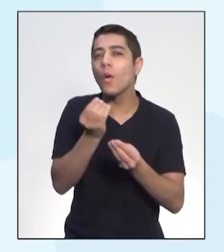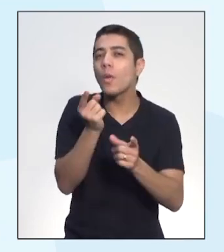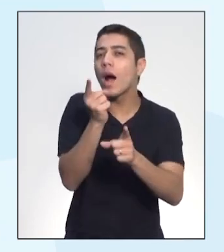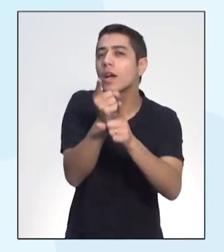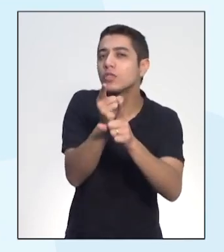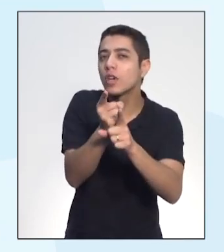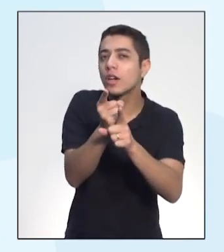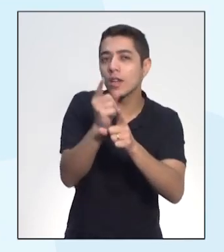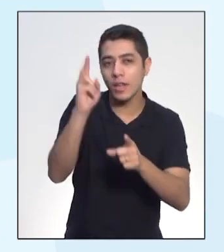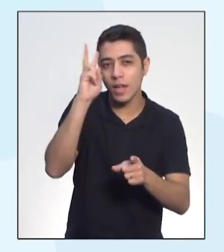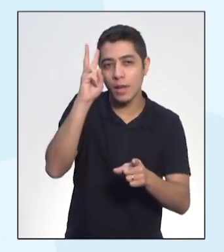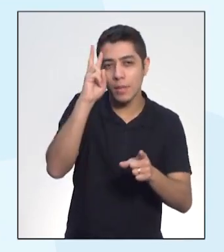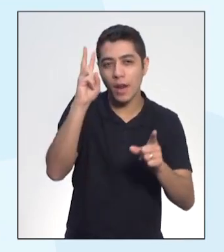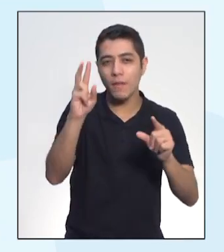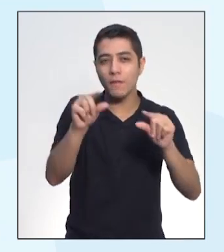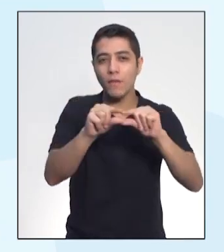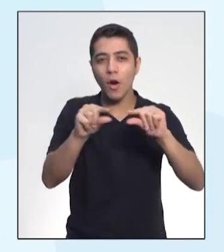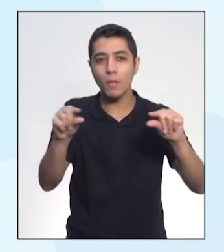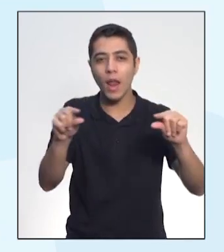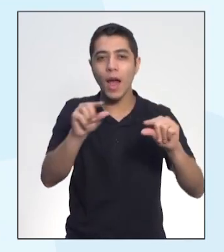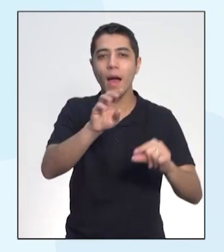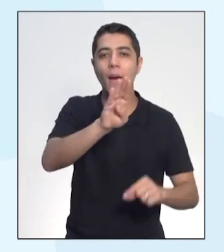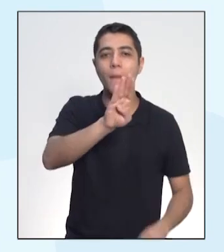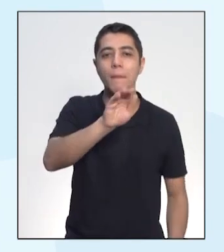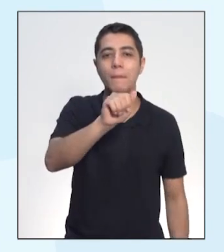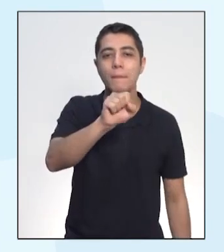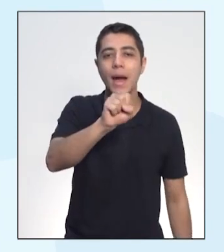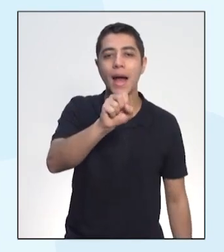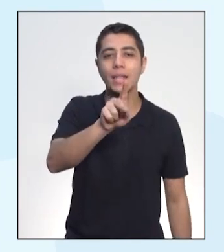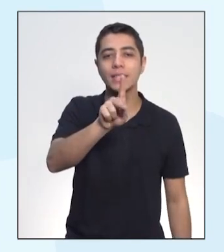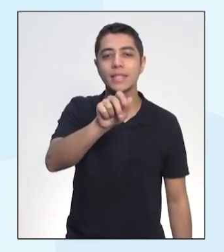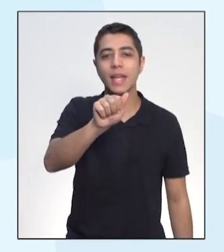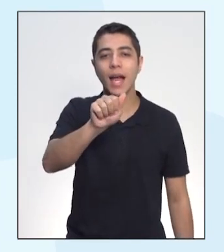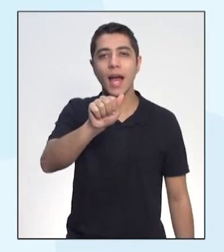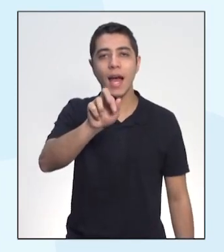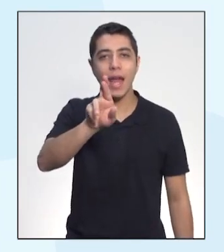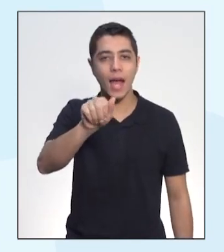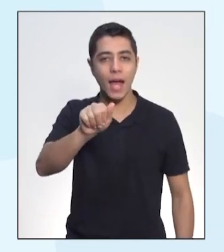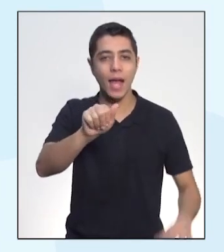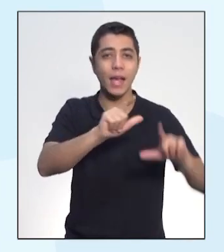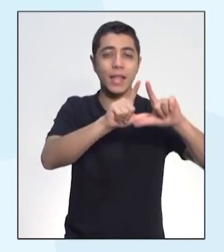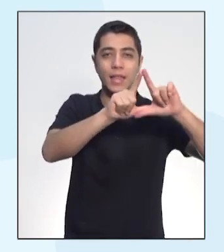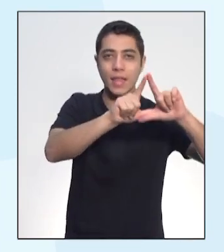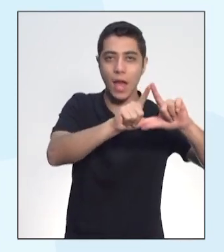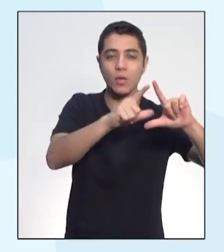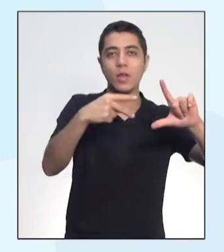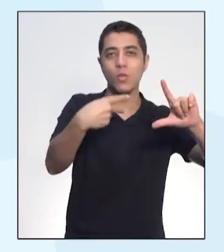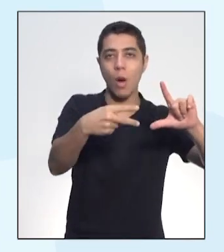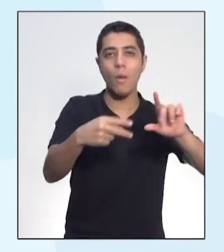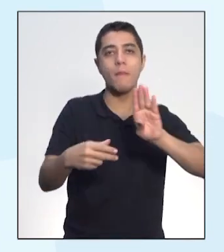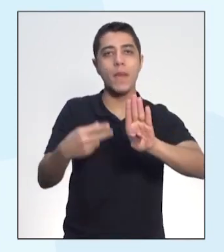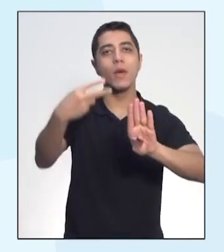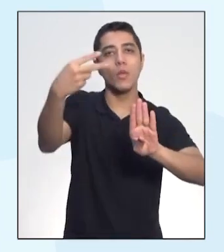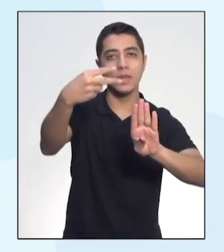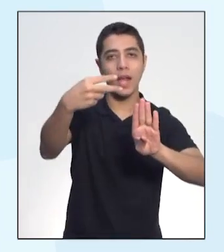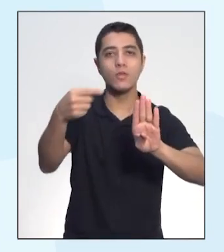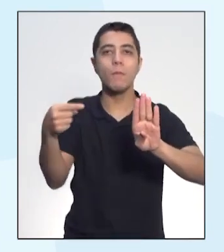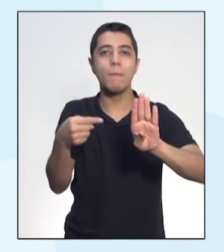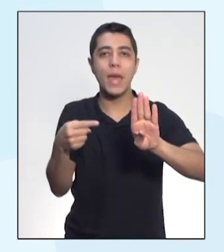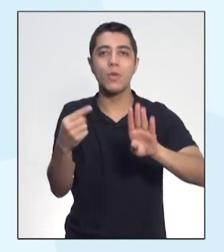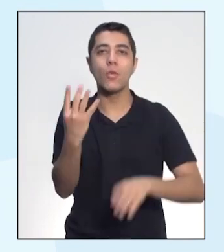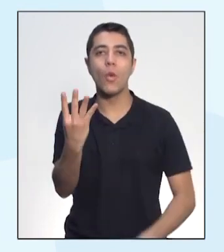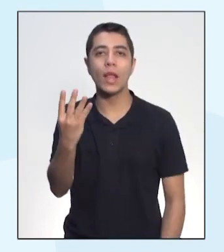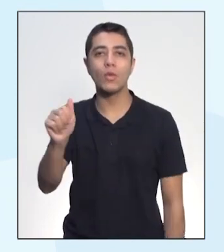de Bhaskara, lembra? Delta igual b ao quadrado menos 4ac. Aí você calculou